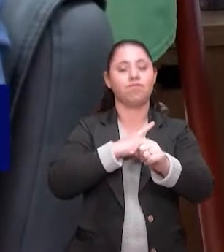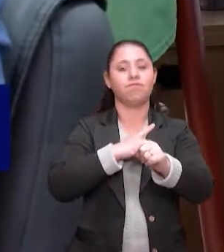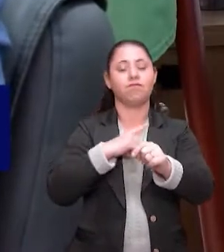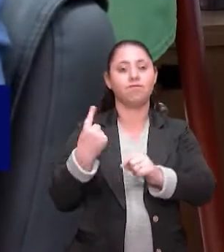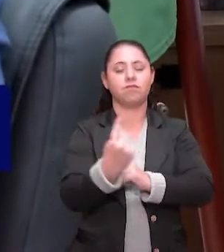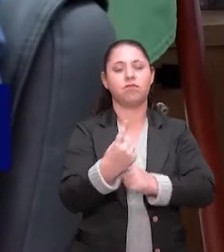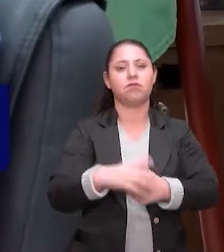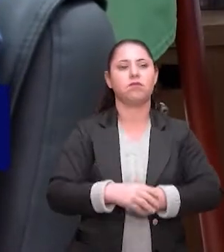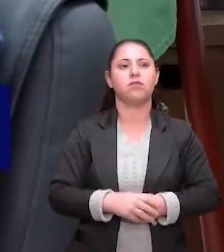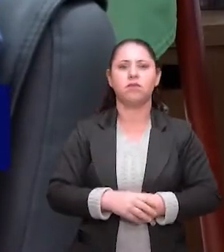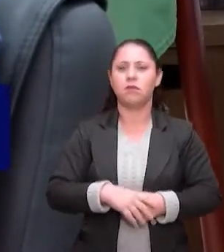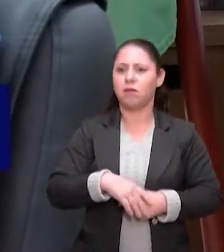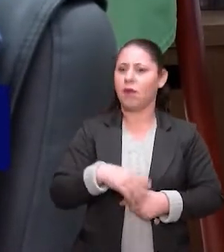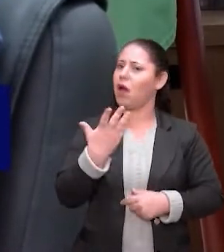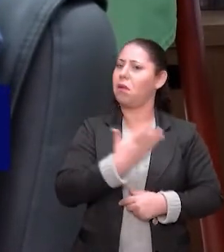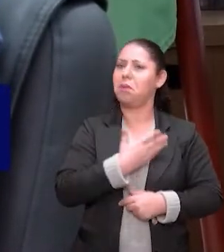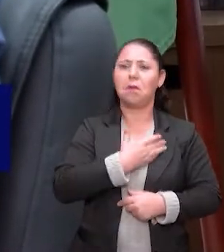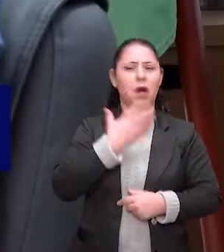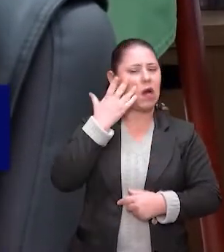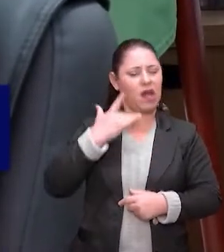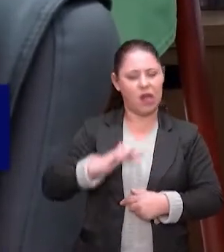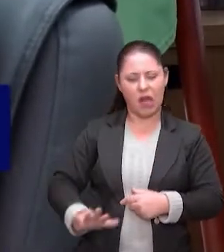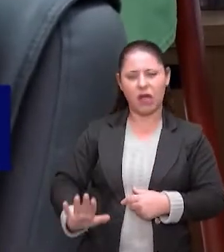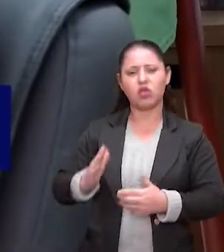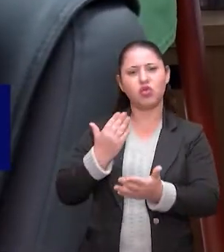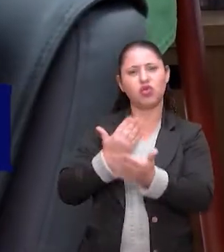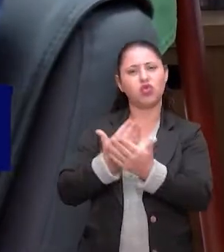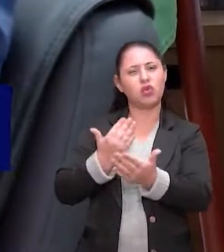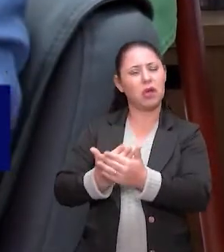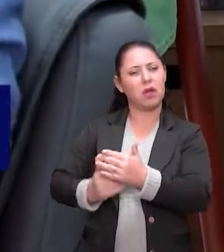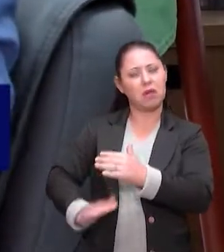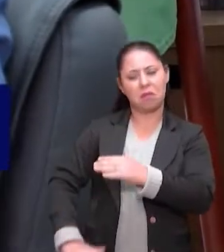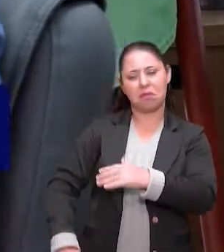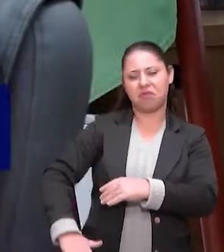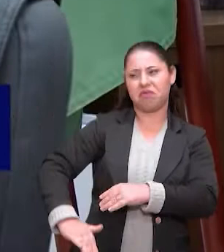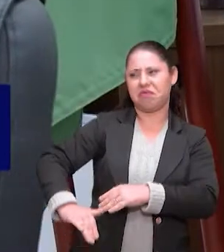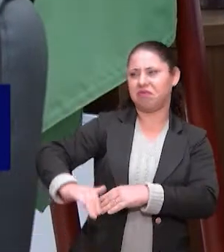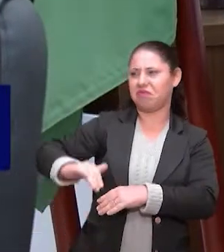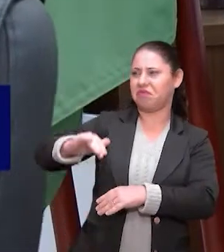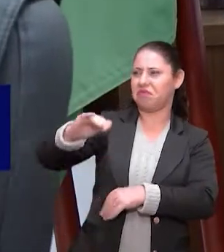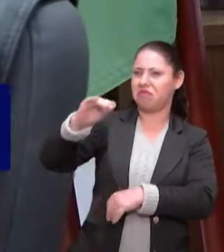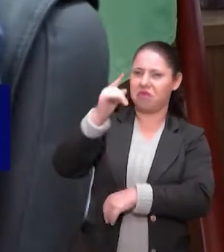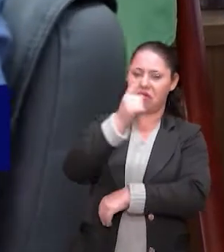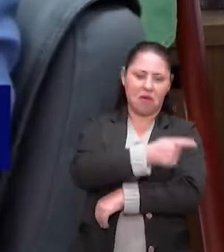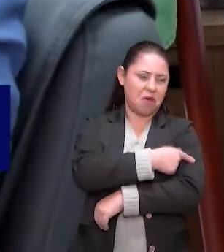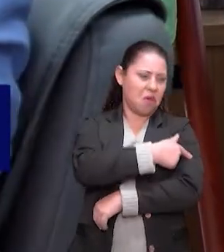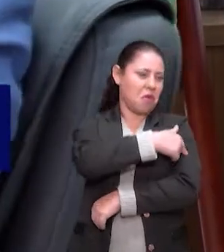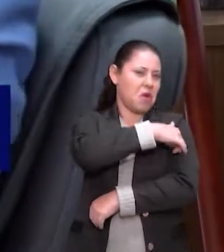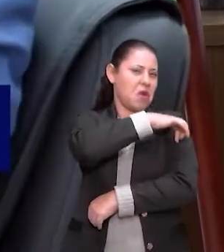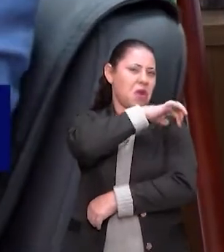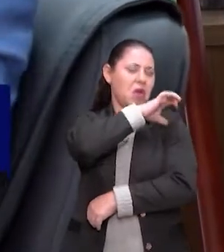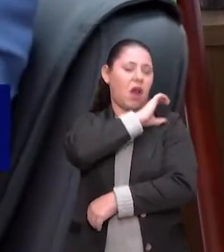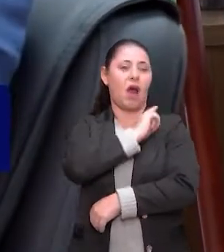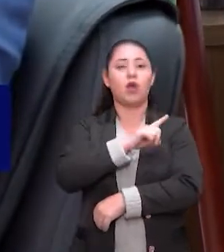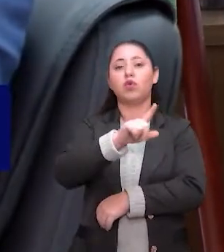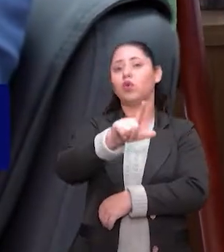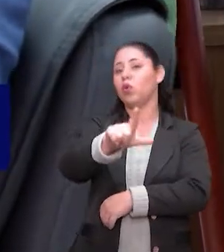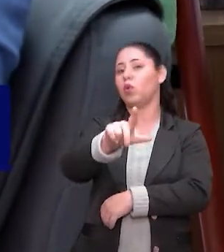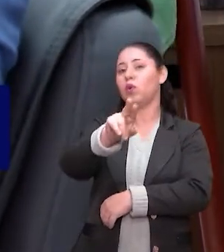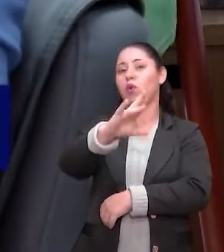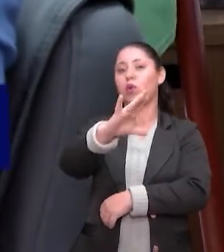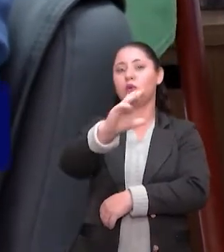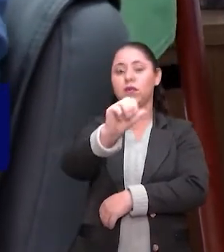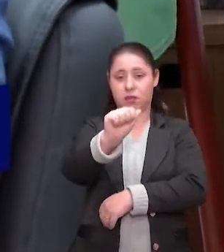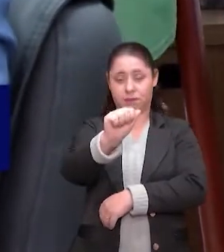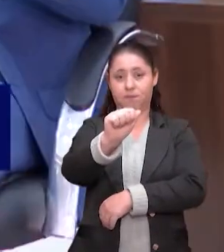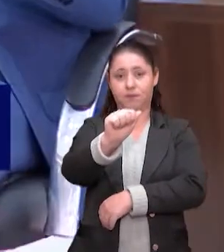estava naquela ocasião. É teu amigo de infância. Estudamos juntos desde desde a primeira série do primário. Lá no Lúcia Martins Coelho nós